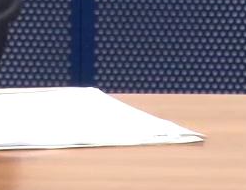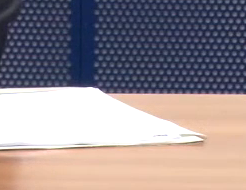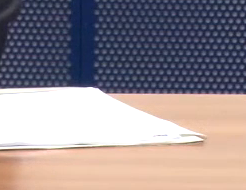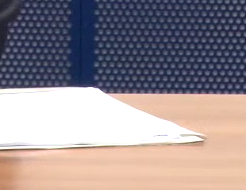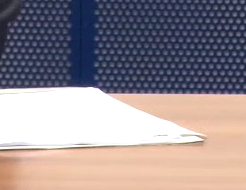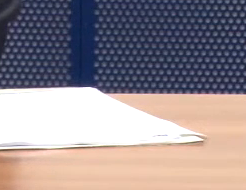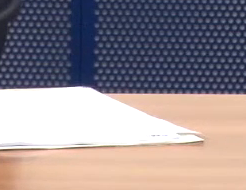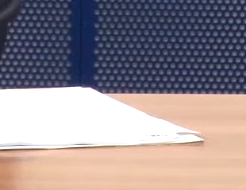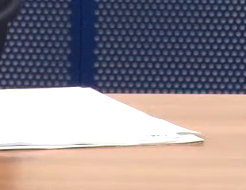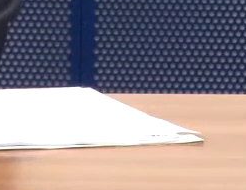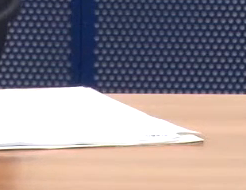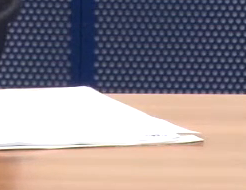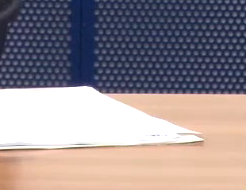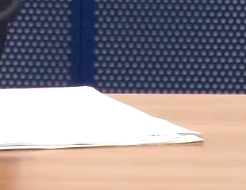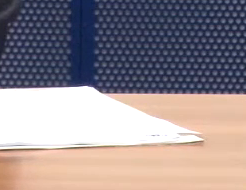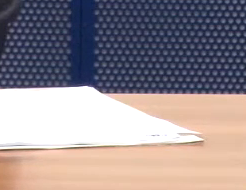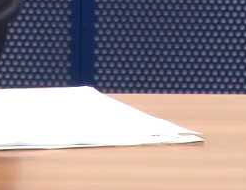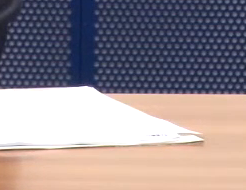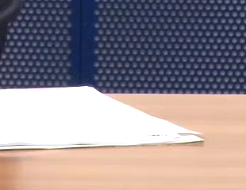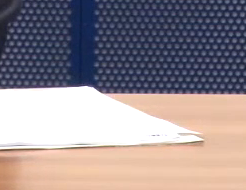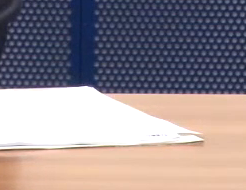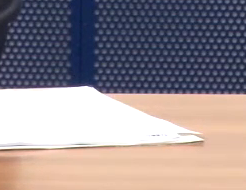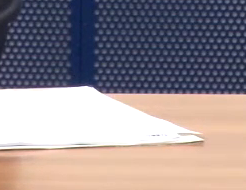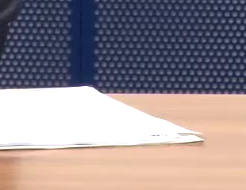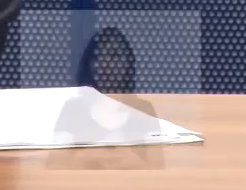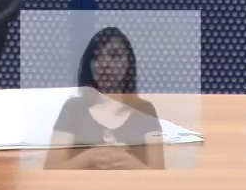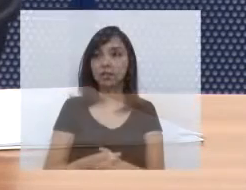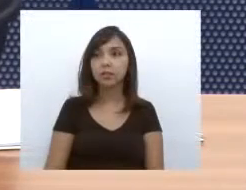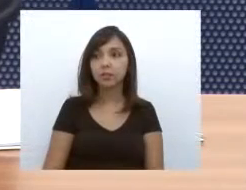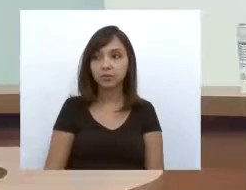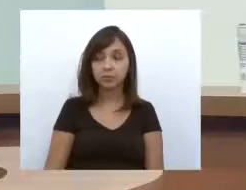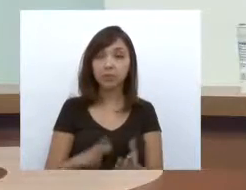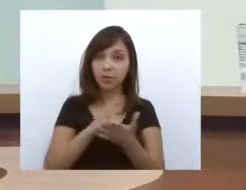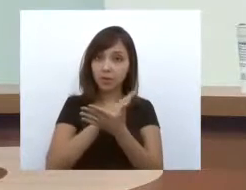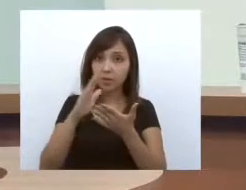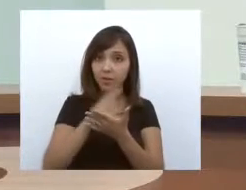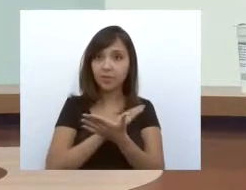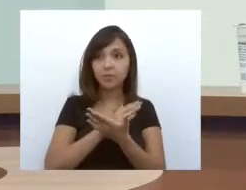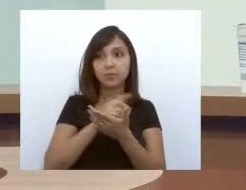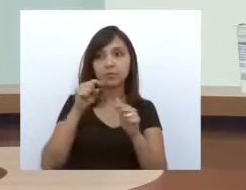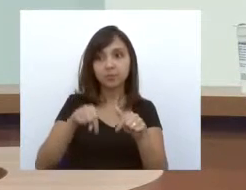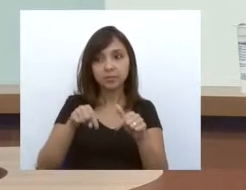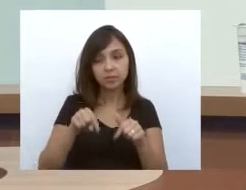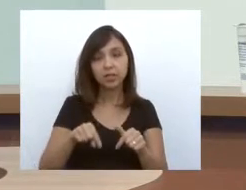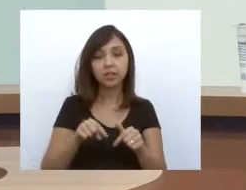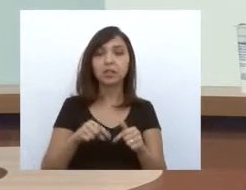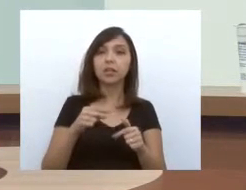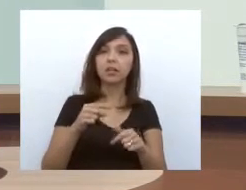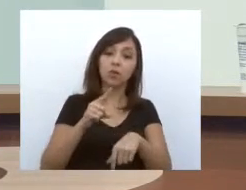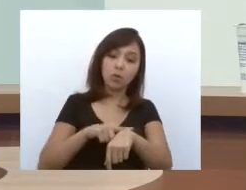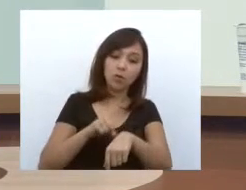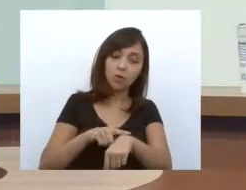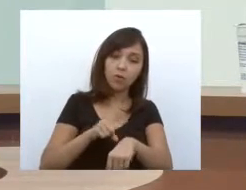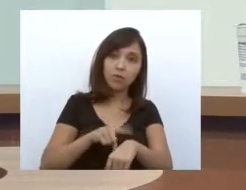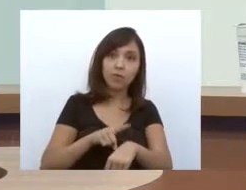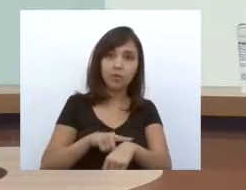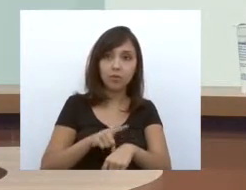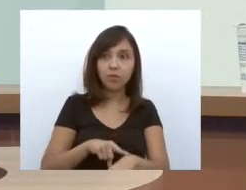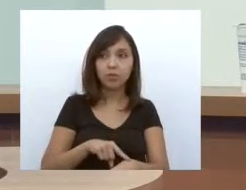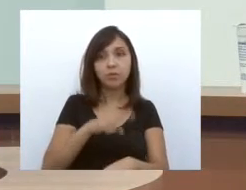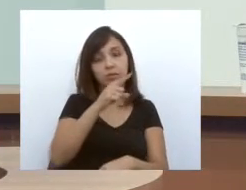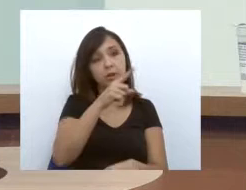Então, senhor presidente, eu acho que essa mesma vontade de alguns de protestar, deveriam sair às ruas e protestar também